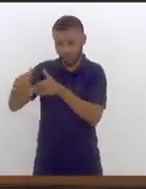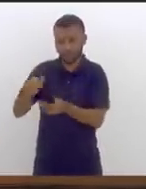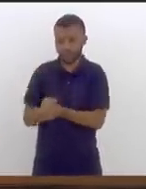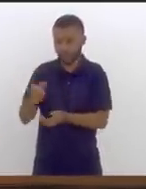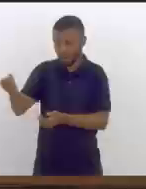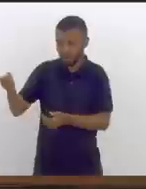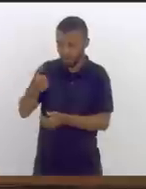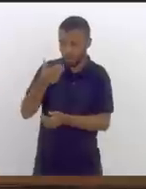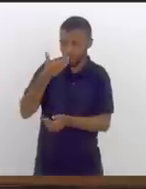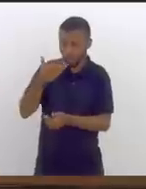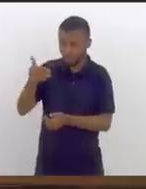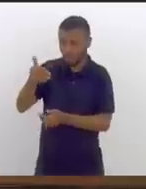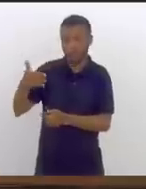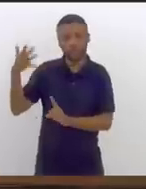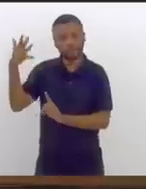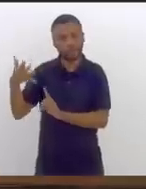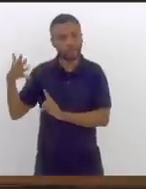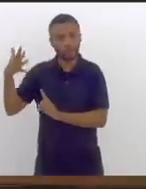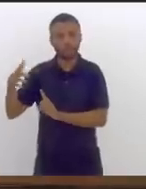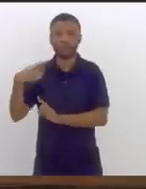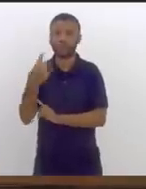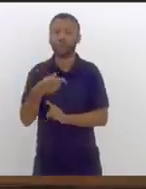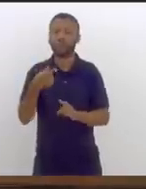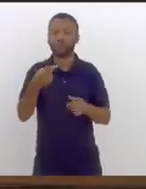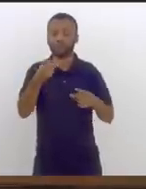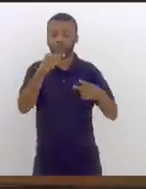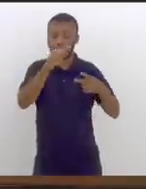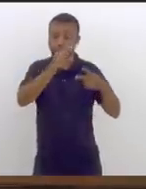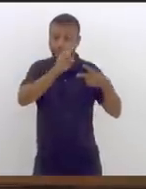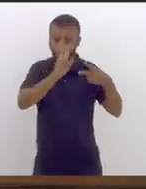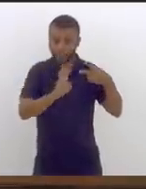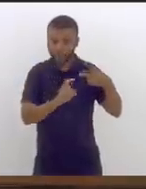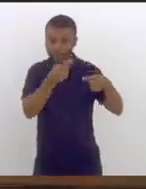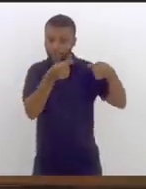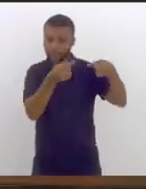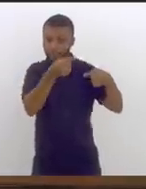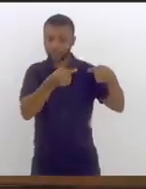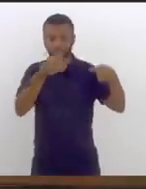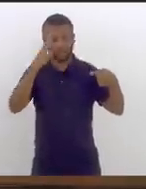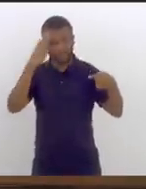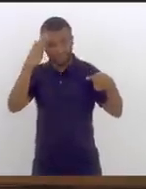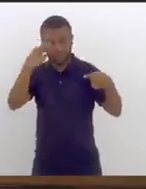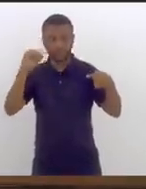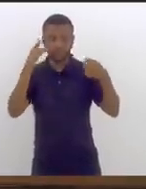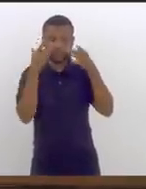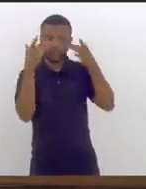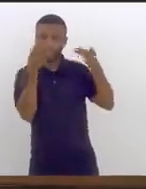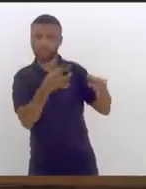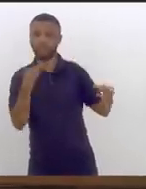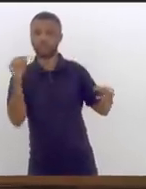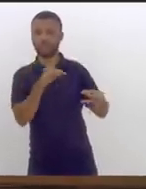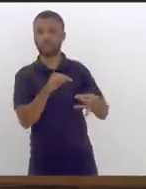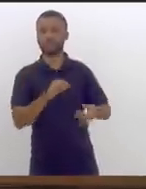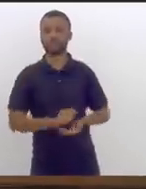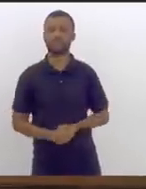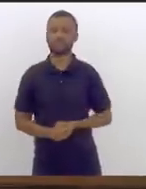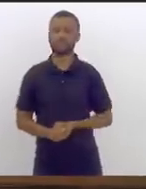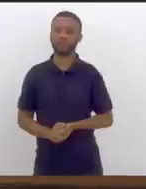prioridade para que você possa falar para que nós possamos falar desses outros dois temas aqui de forma prioritária E aí o